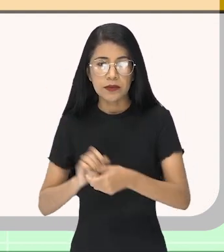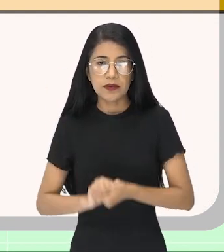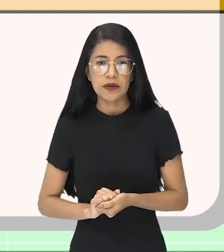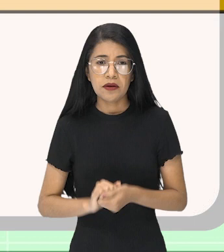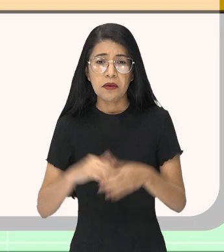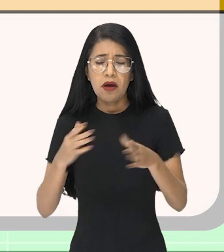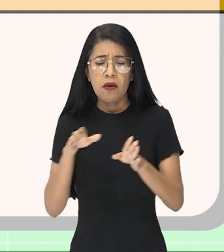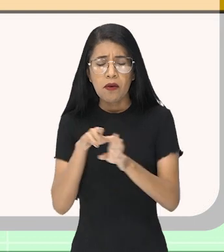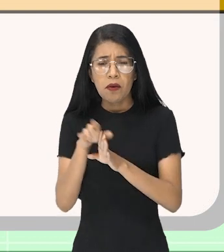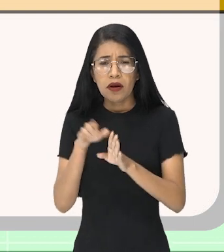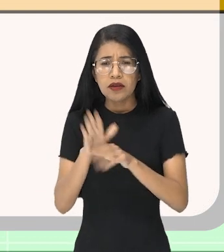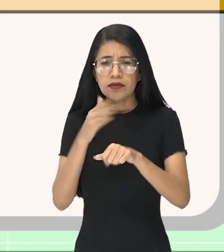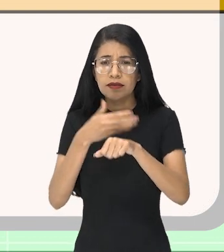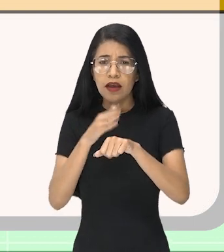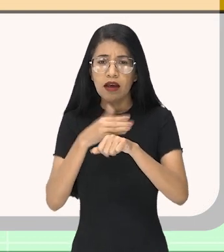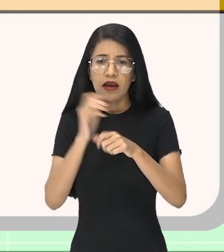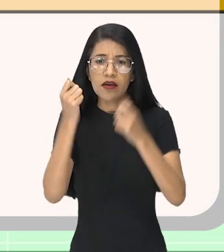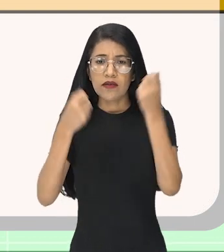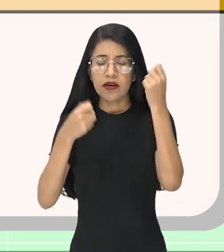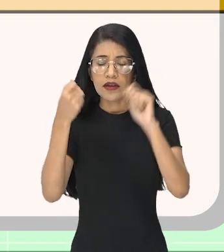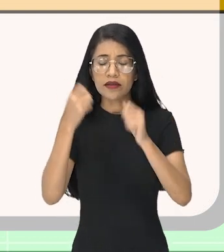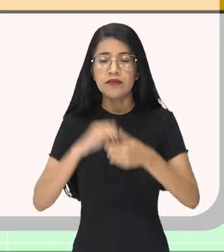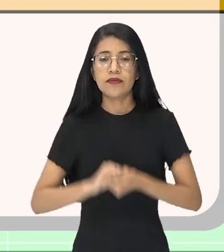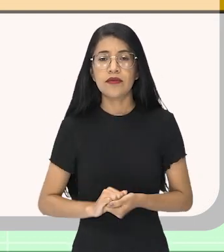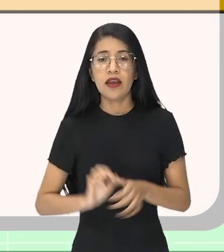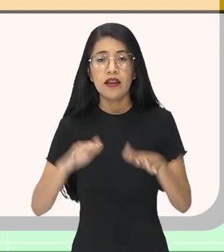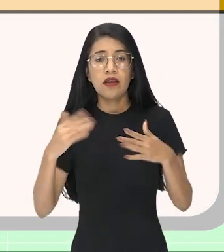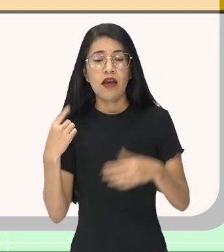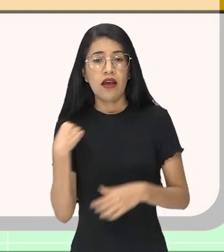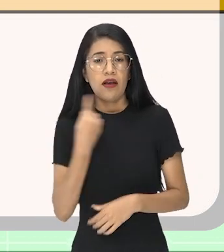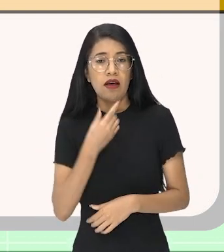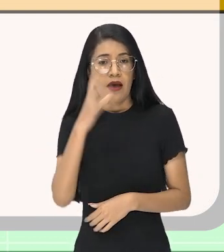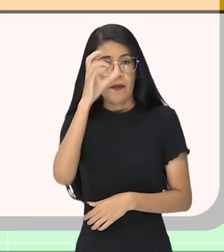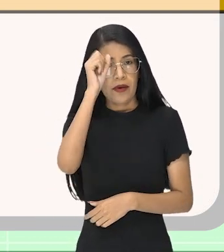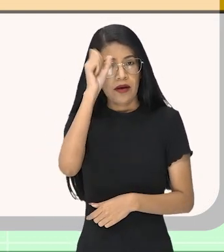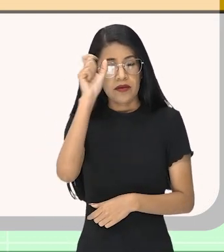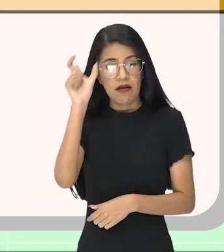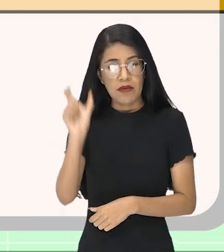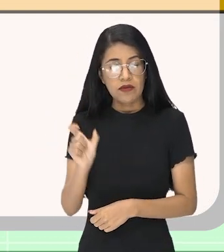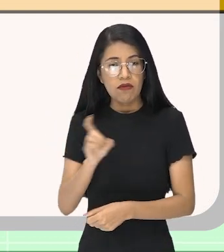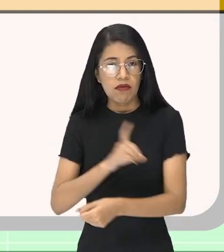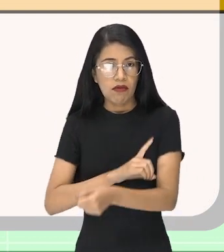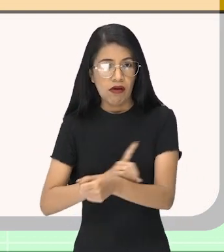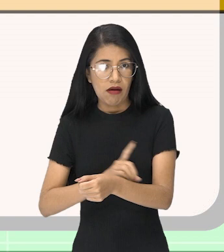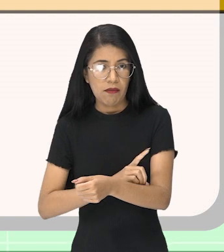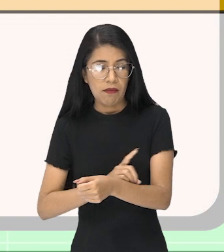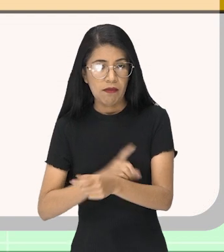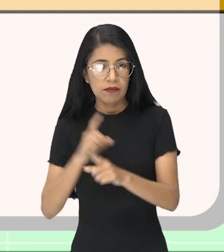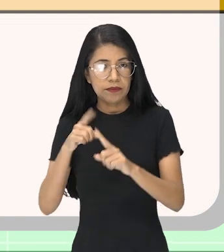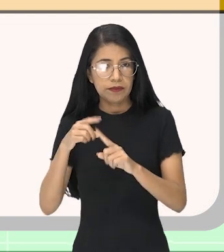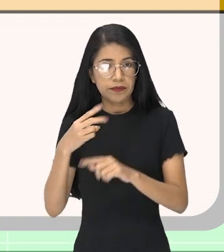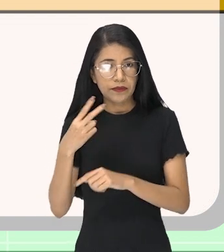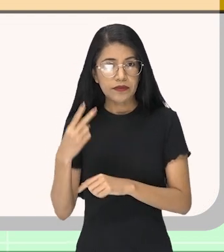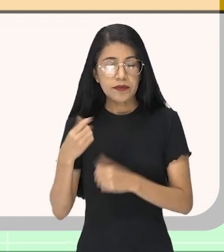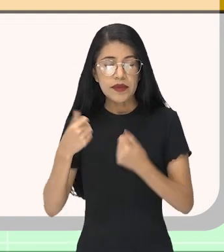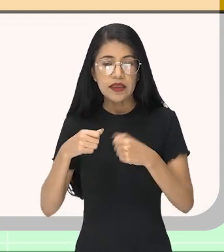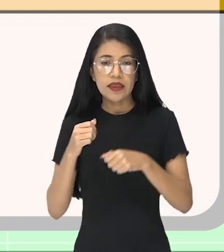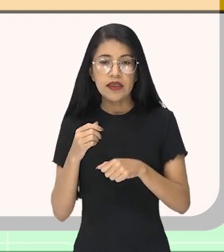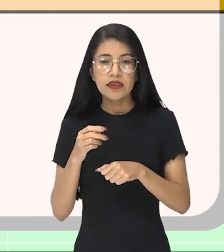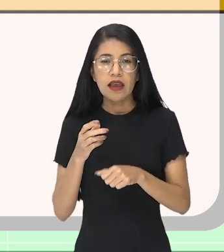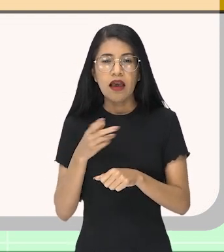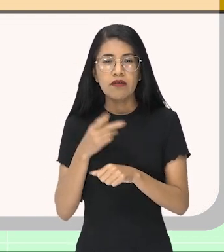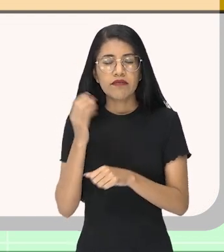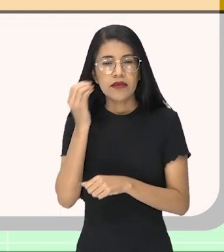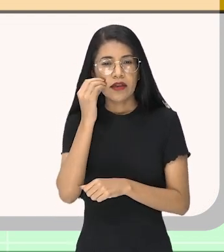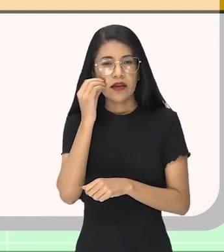recomendações de atividade física? Nós aprendemos que pacientes com diabetes devem principalmente buscar